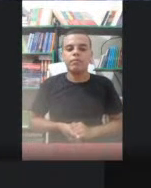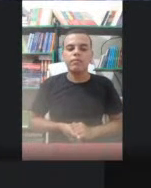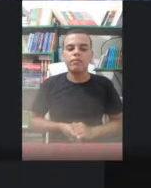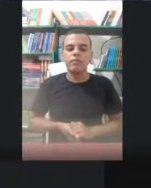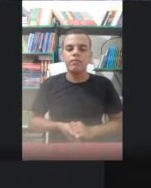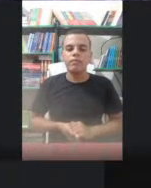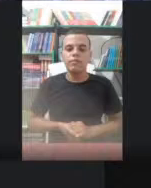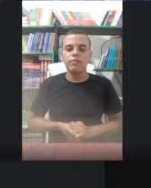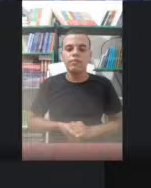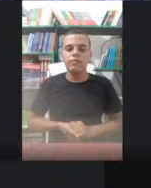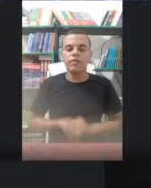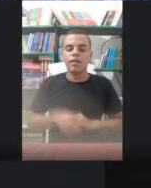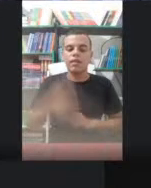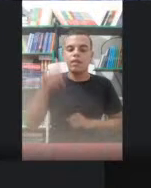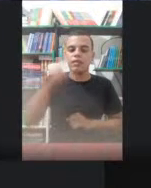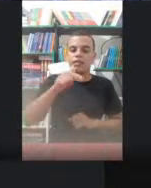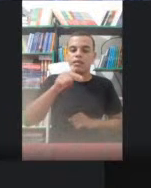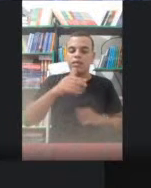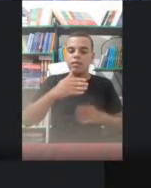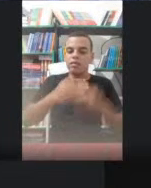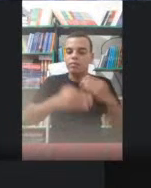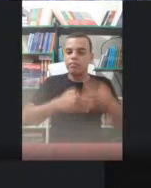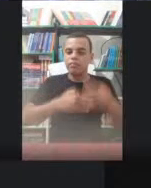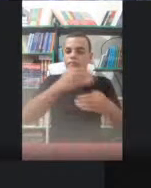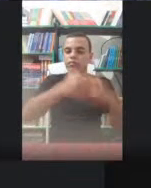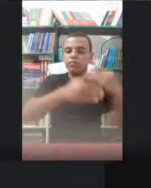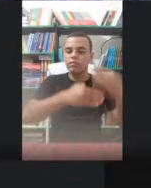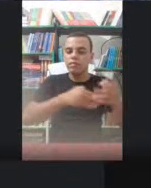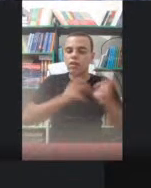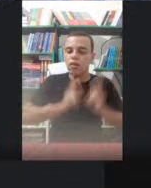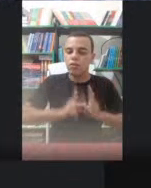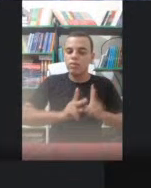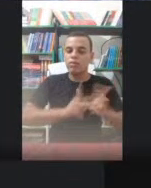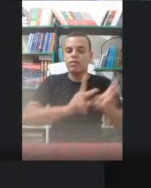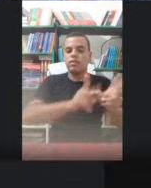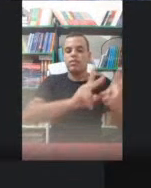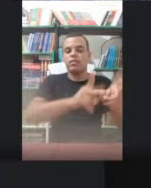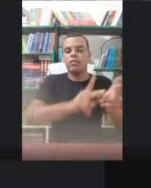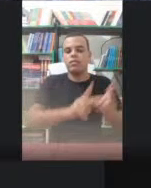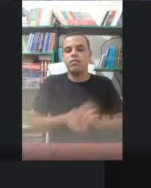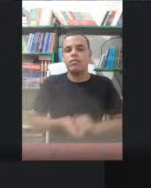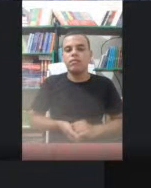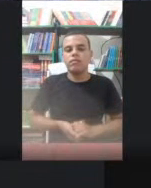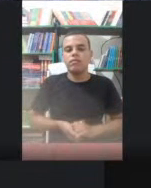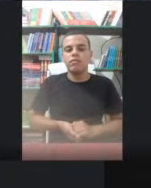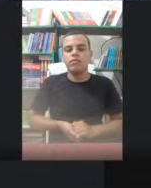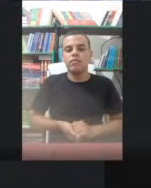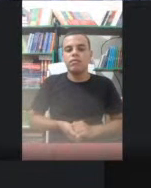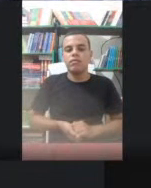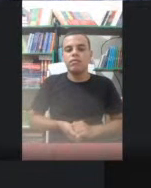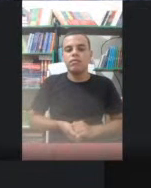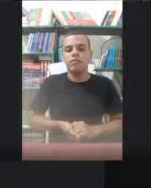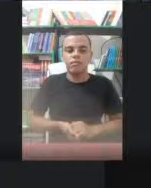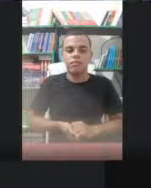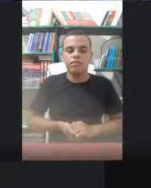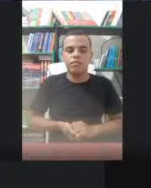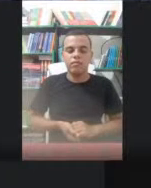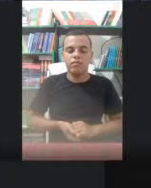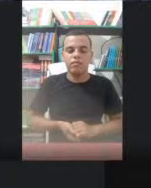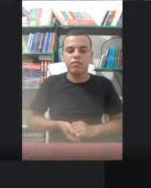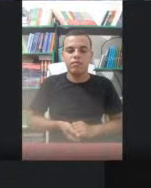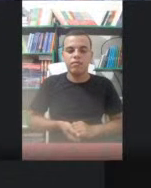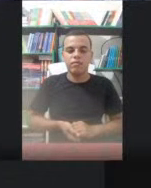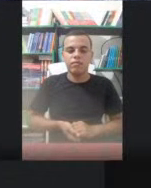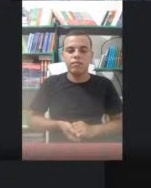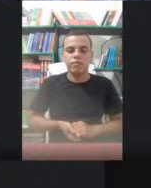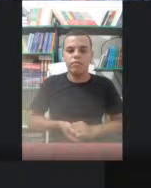E aí esse processo ele é contínuo e permanente mesmo, né? Tanto essa metodologia de educação permanente de saúde, né?